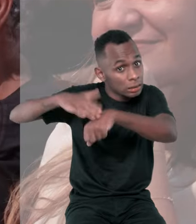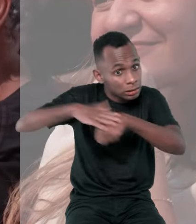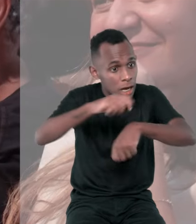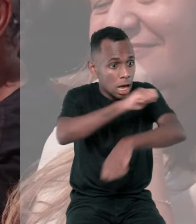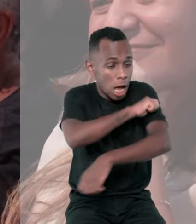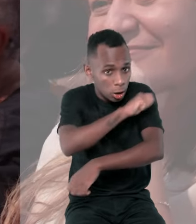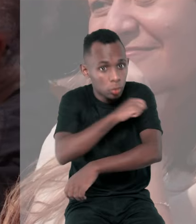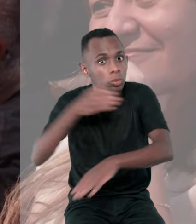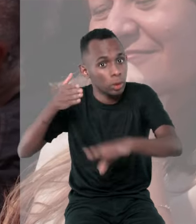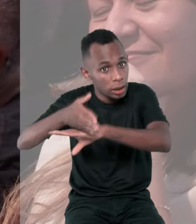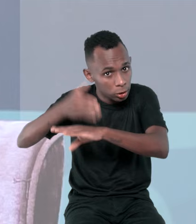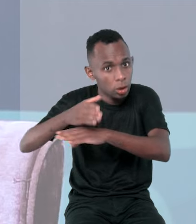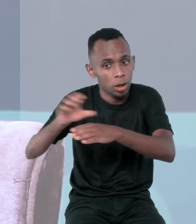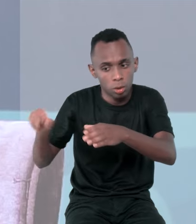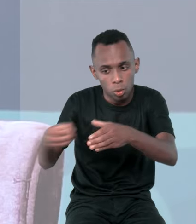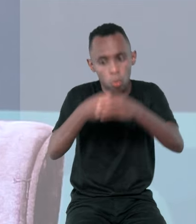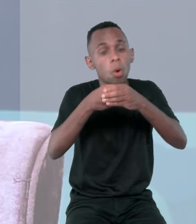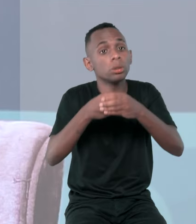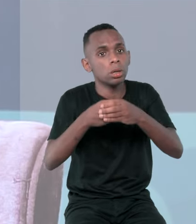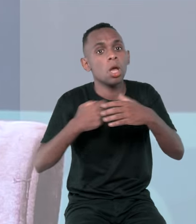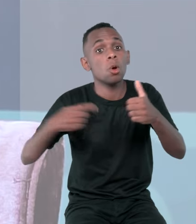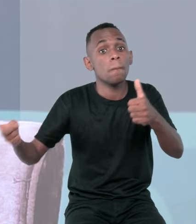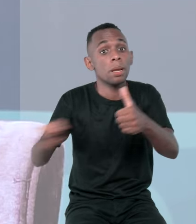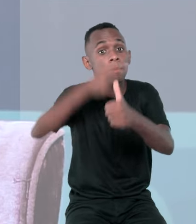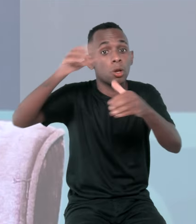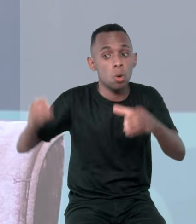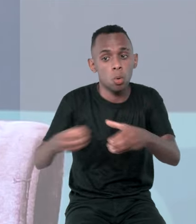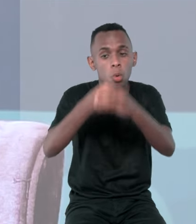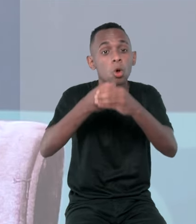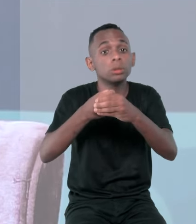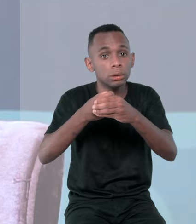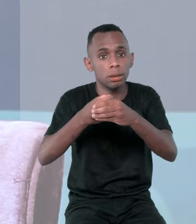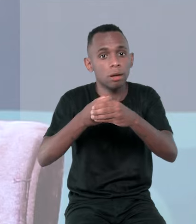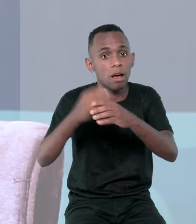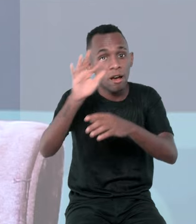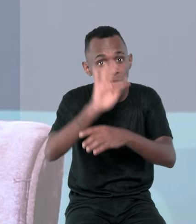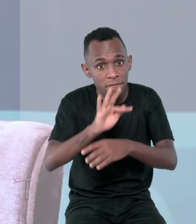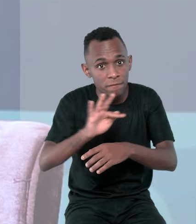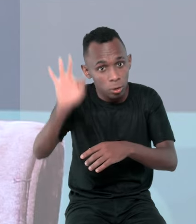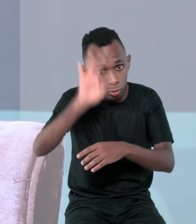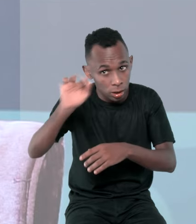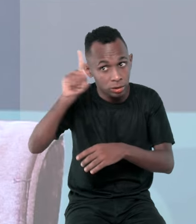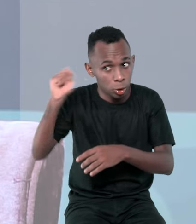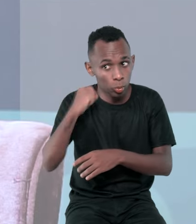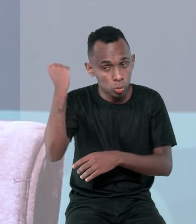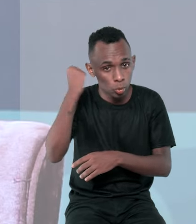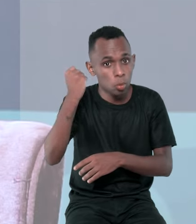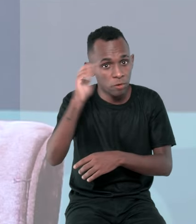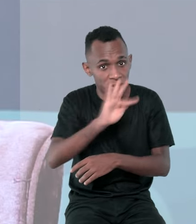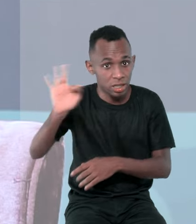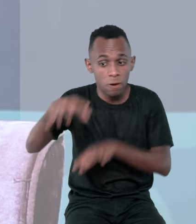de cotas, e eu sou um deles. Eu fui o primeiro aluno cotista a me formar na Universidade Federal do Rio Grande do Sul,